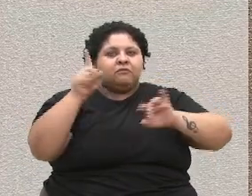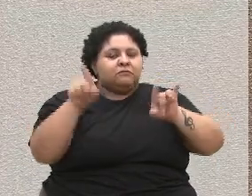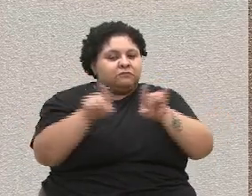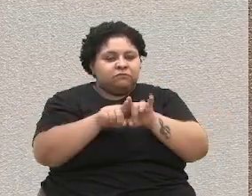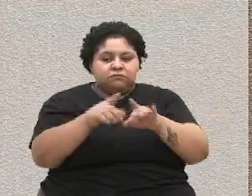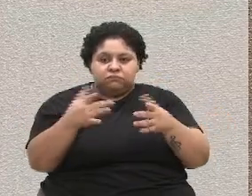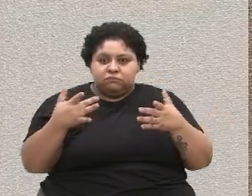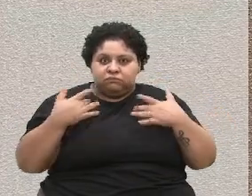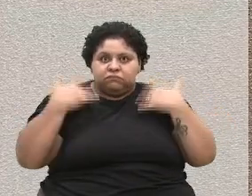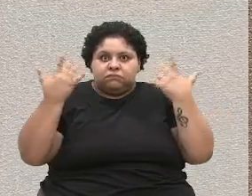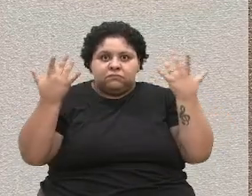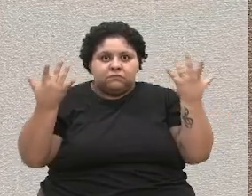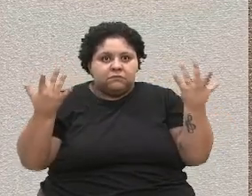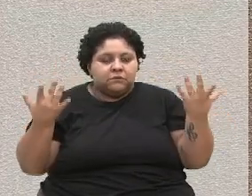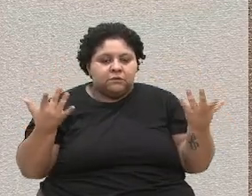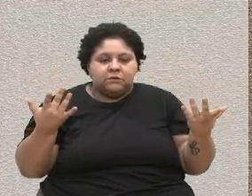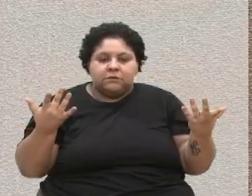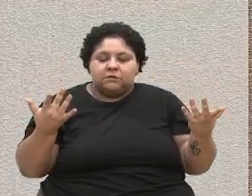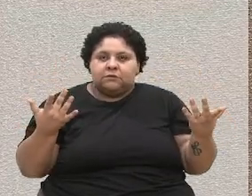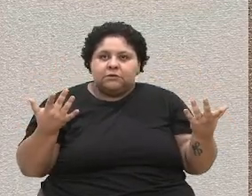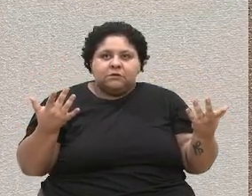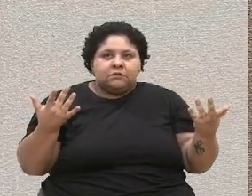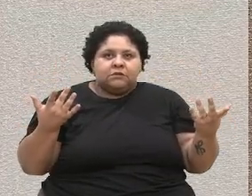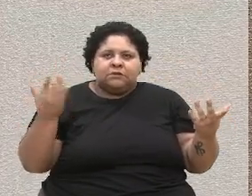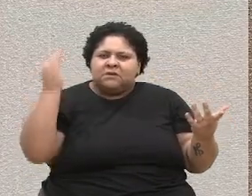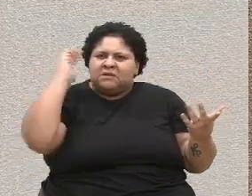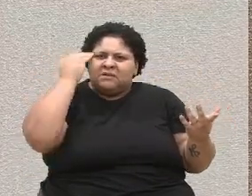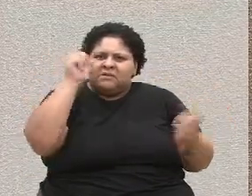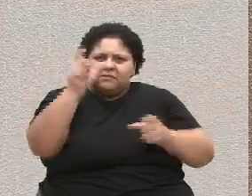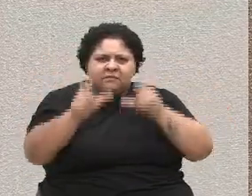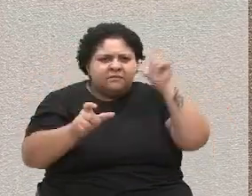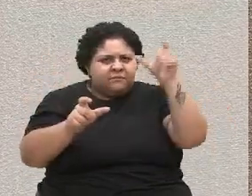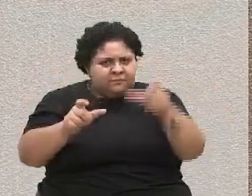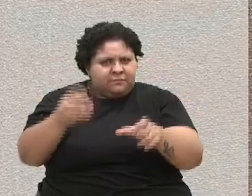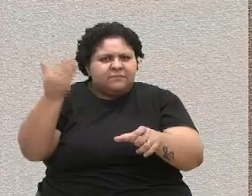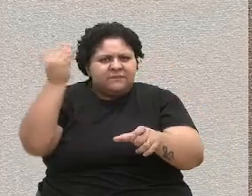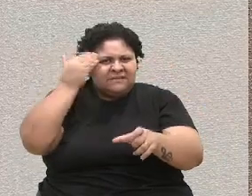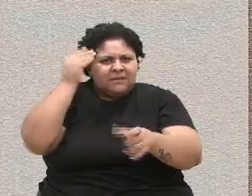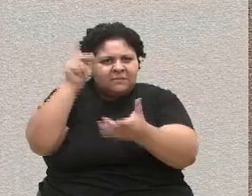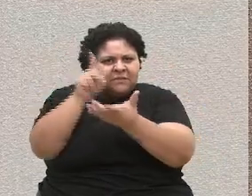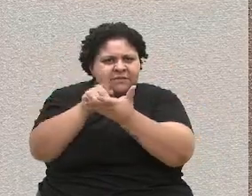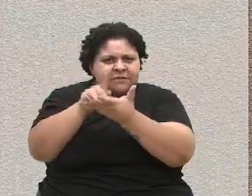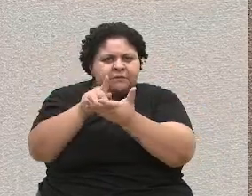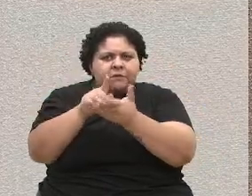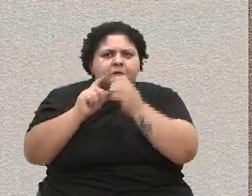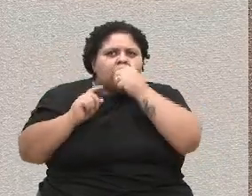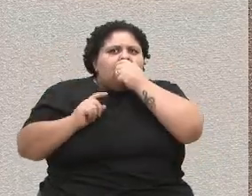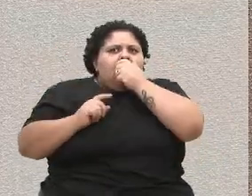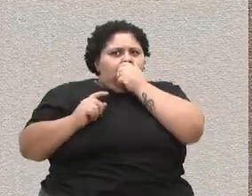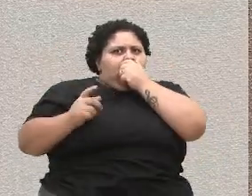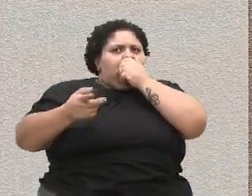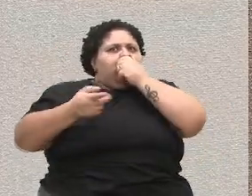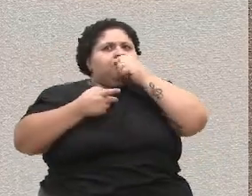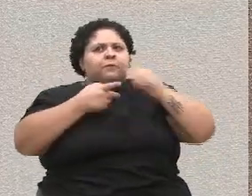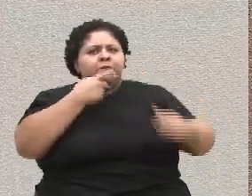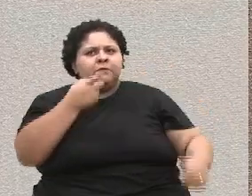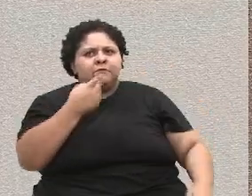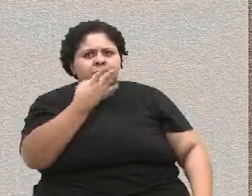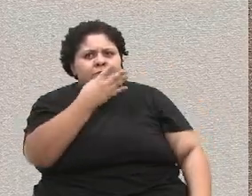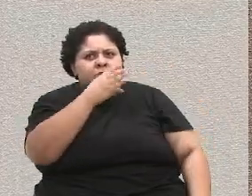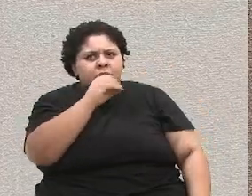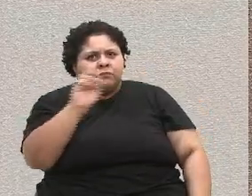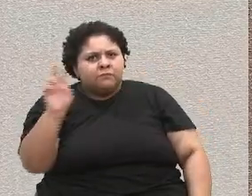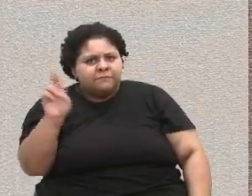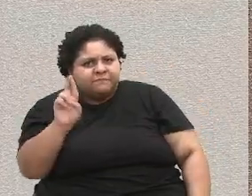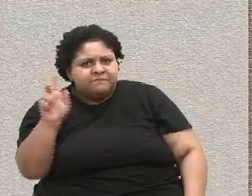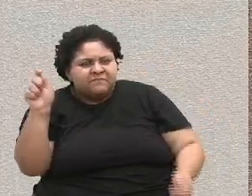assustador. Não, eu não sei se as pessoas estão tendo a real dimensão. O senhor falou em R$40, R$30